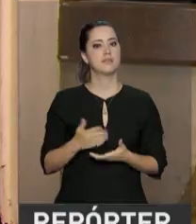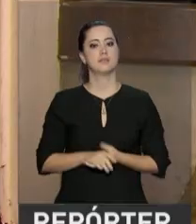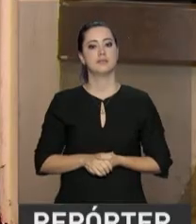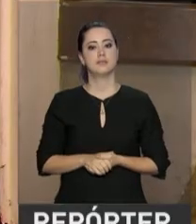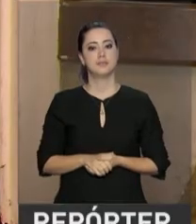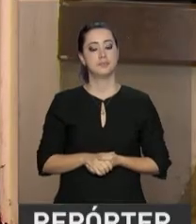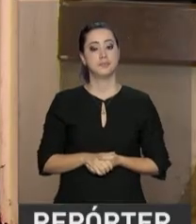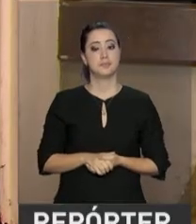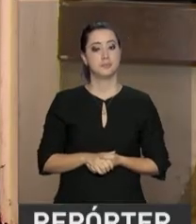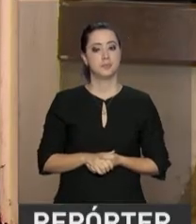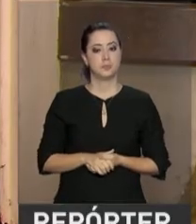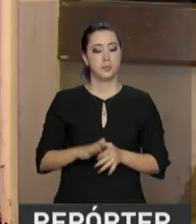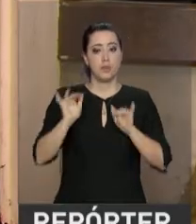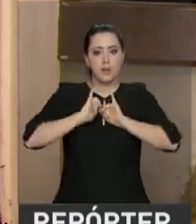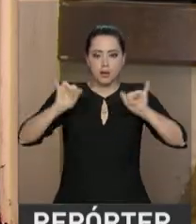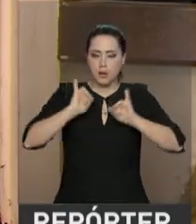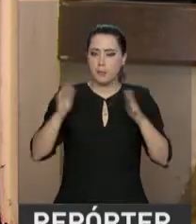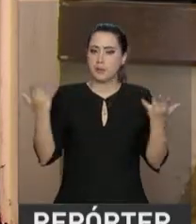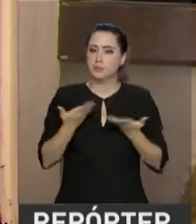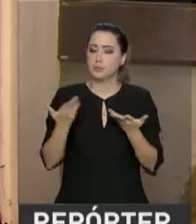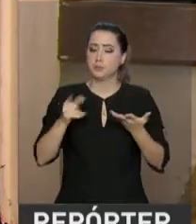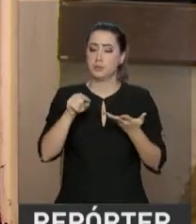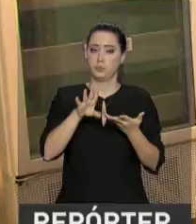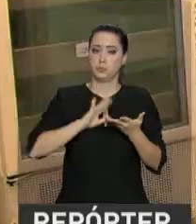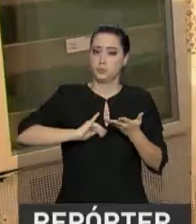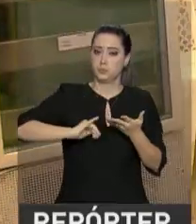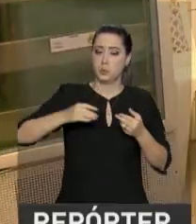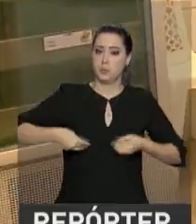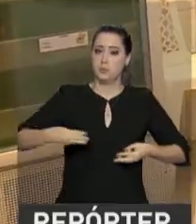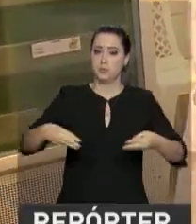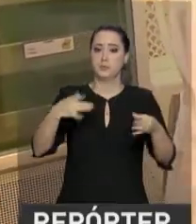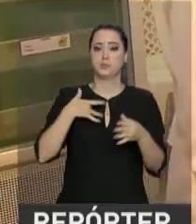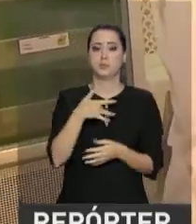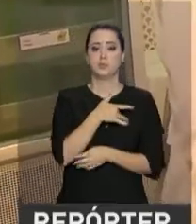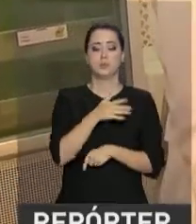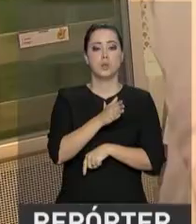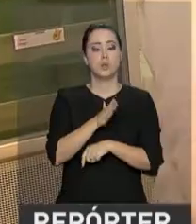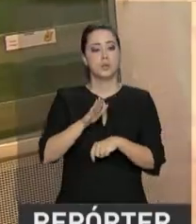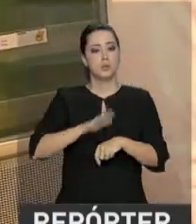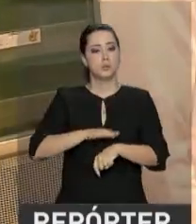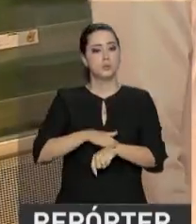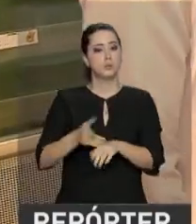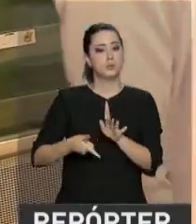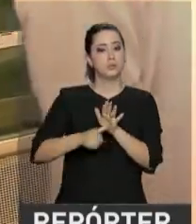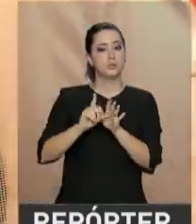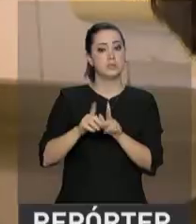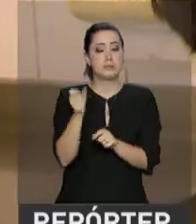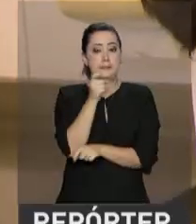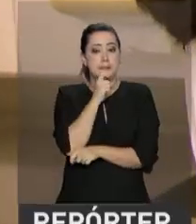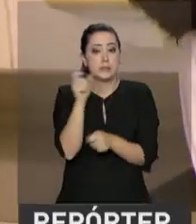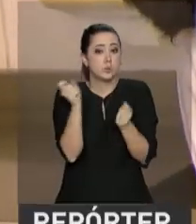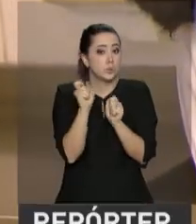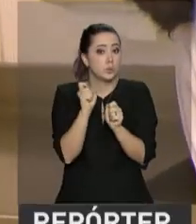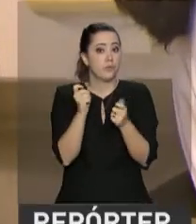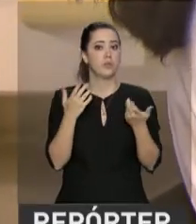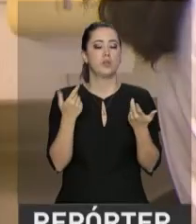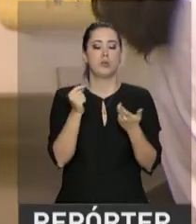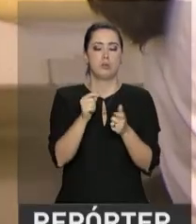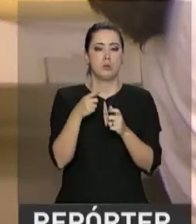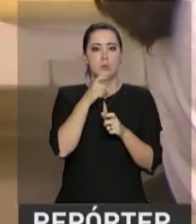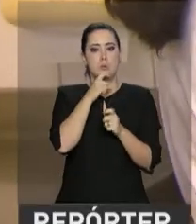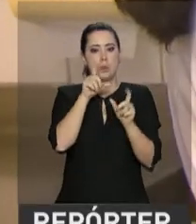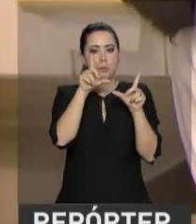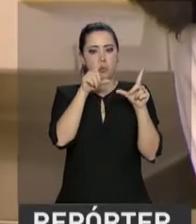a campanha de vacinação foi lançada pelo ministério da saúde no período que antecede o inverno estação em que a temperatura